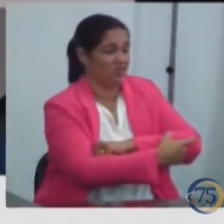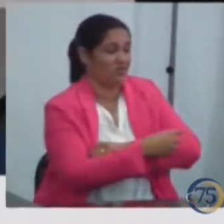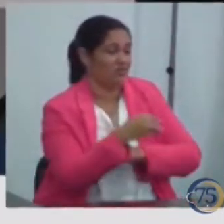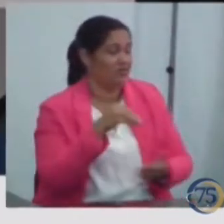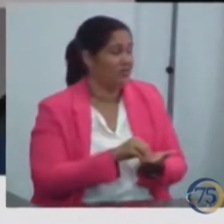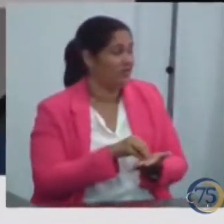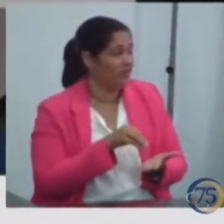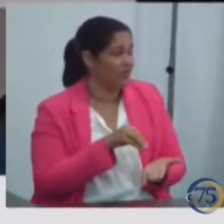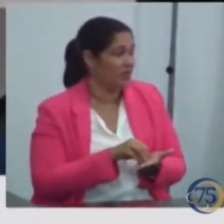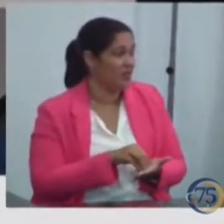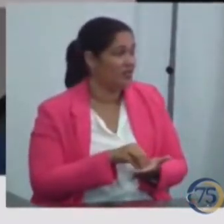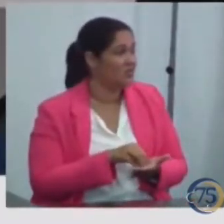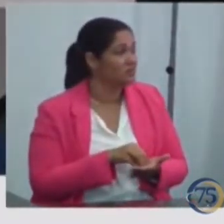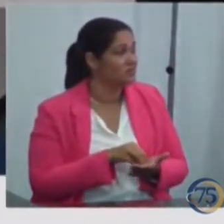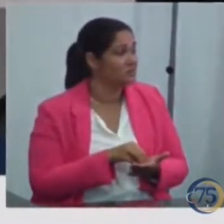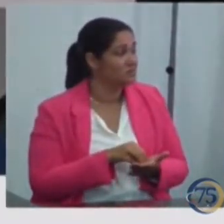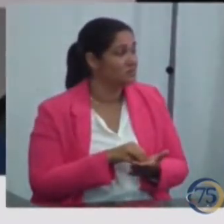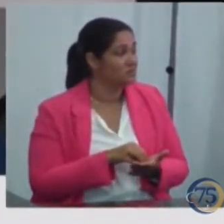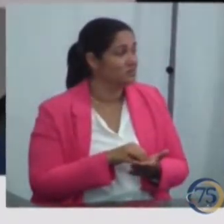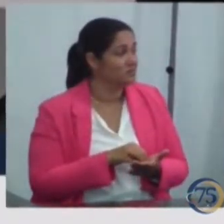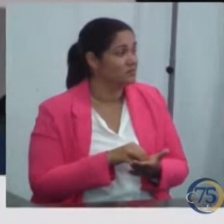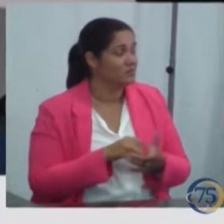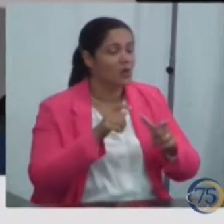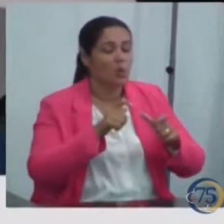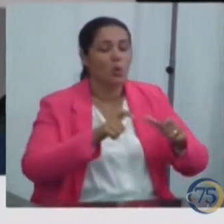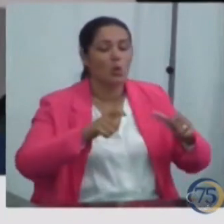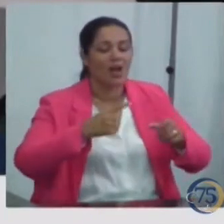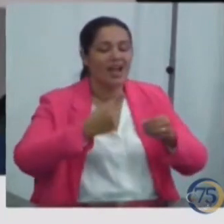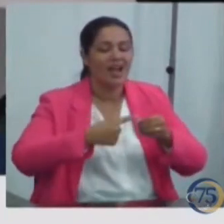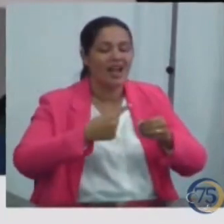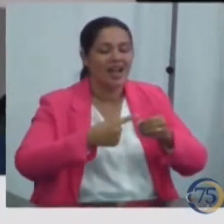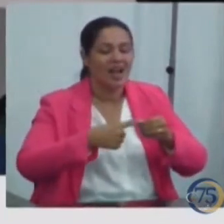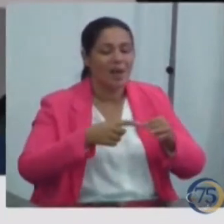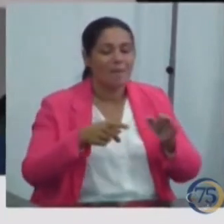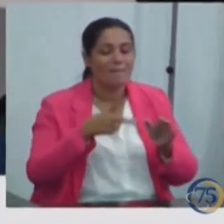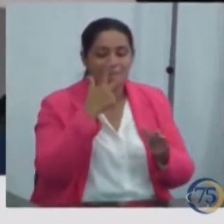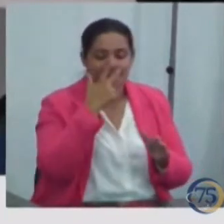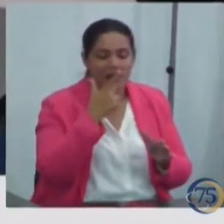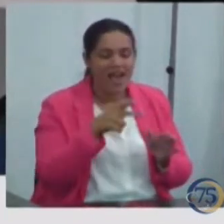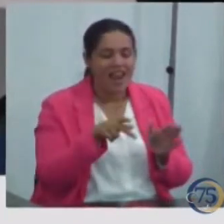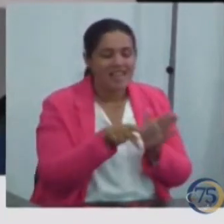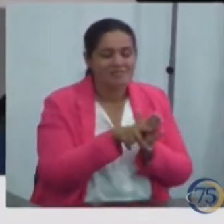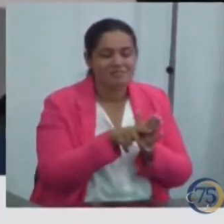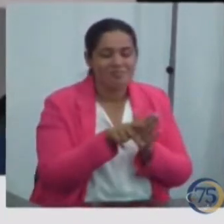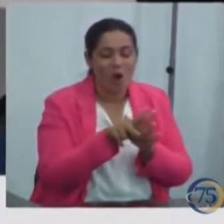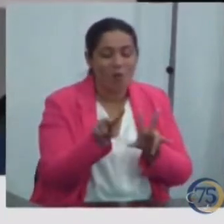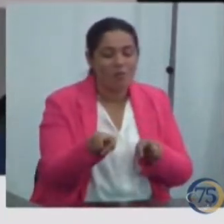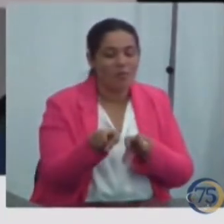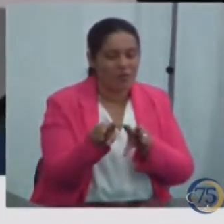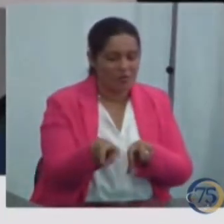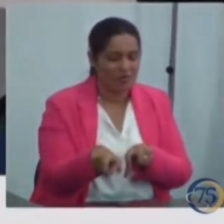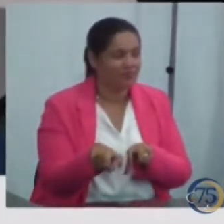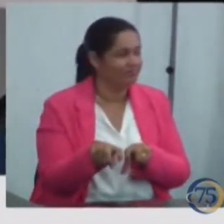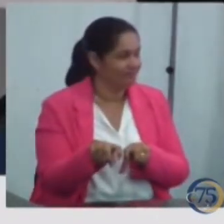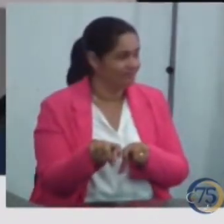estruturais para o bairro Rural do Cruzeiro como rede de esgoto e pavimentação asfáltica